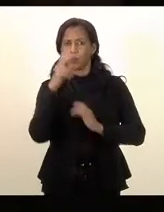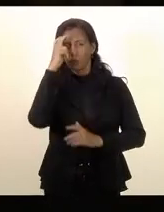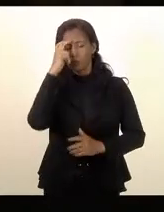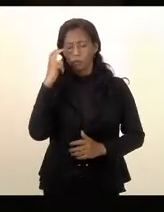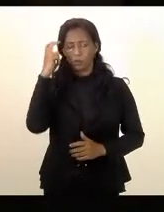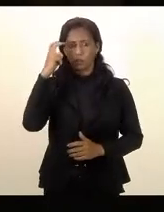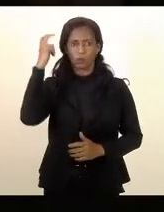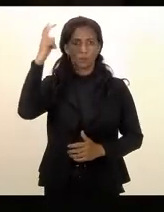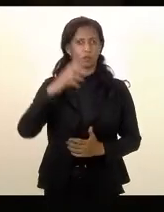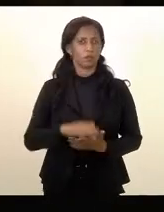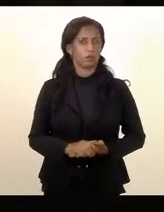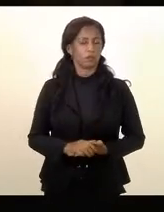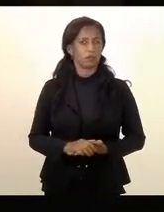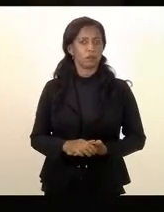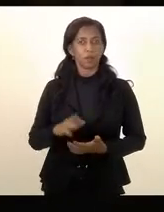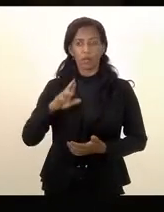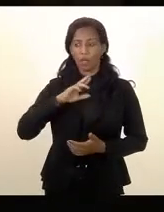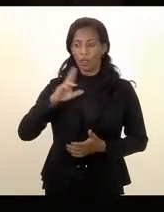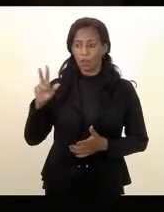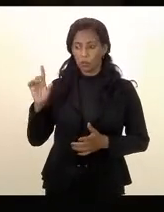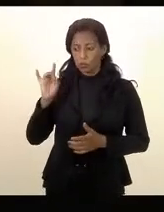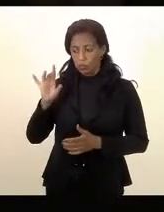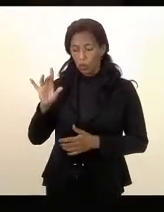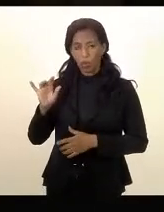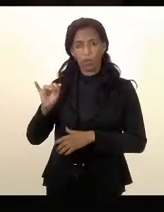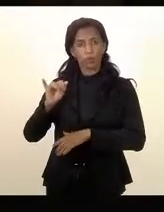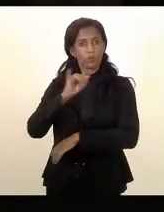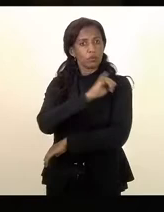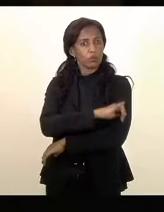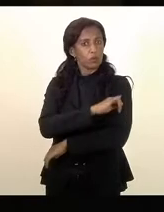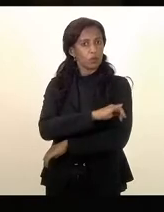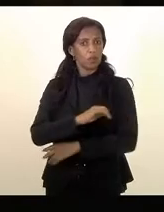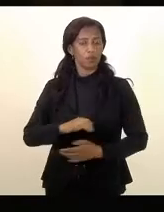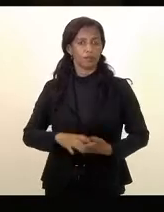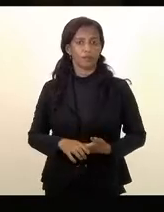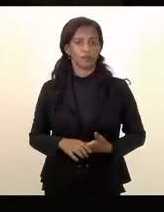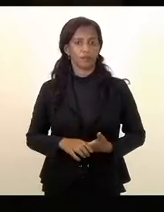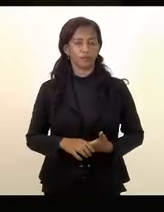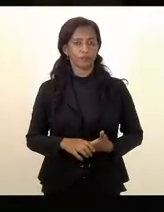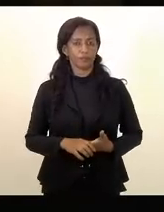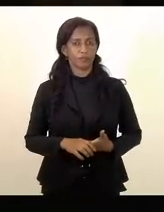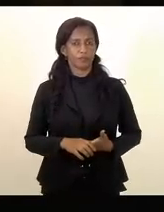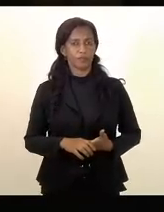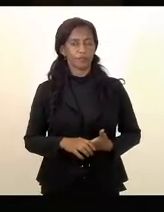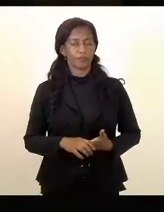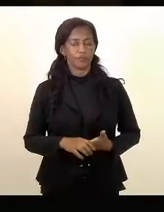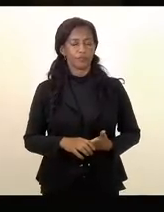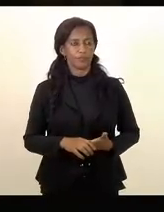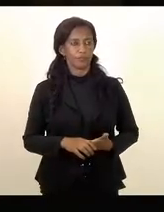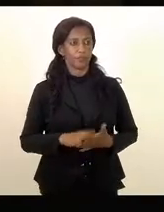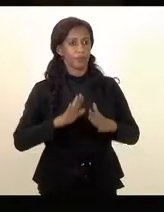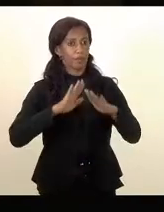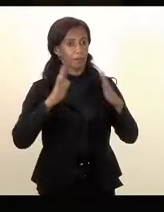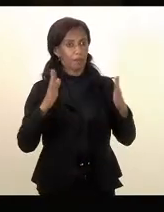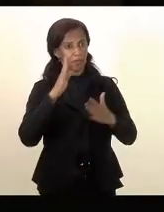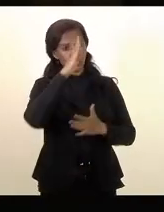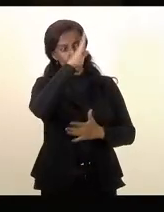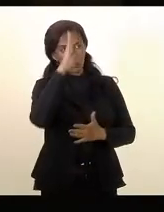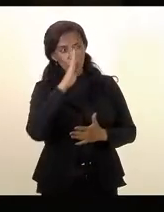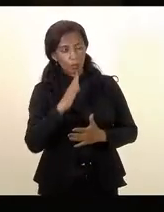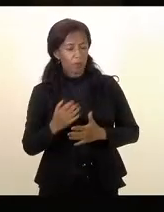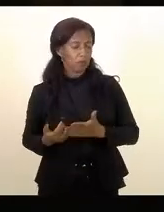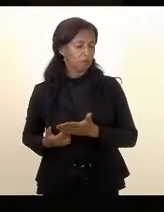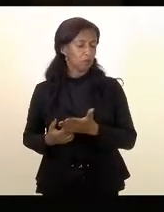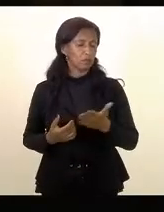não só do estado do rio de janeiro mas do Brasil como um estudo